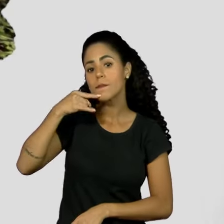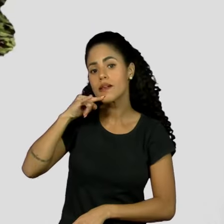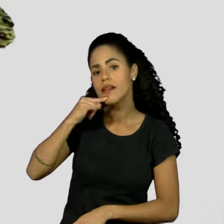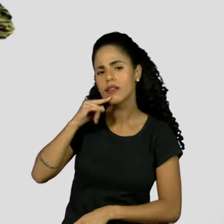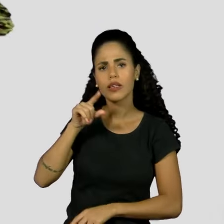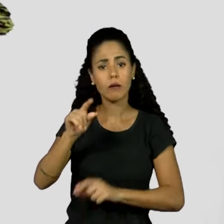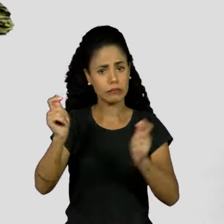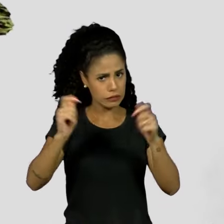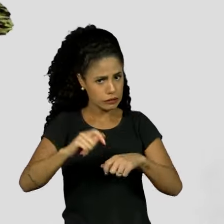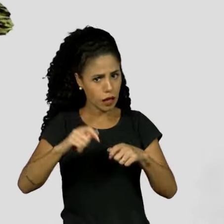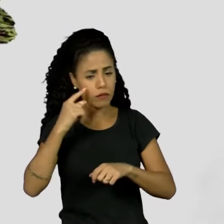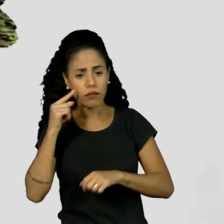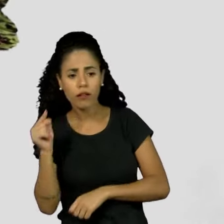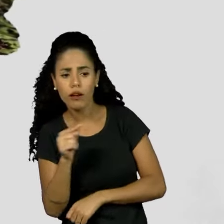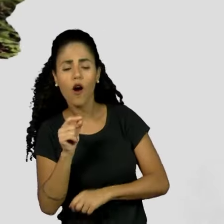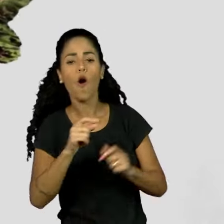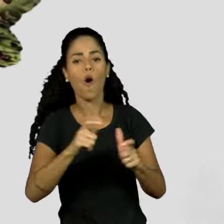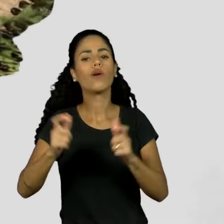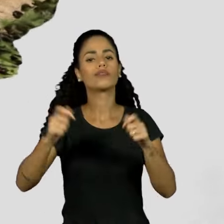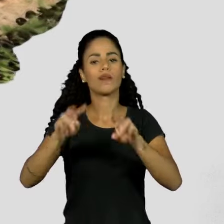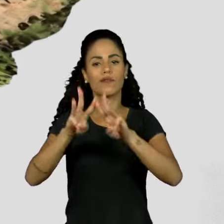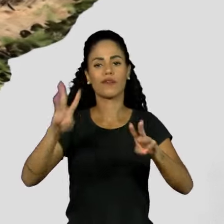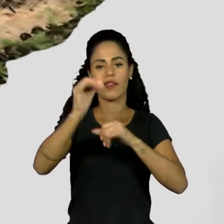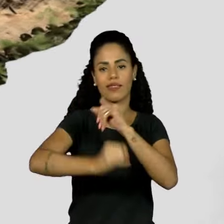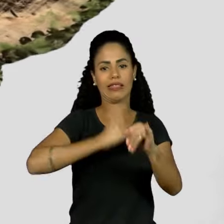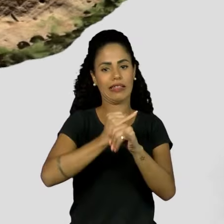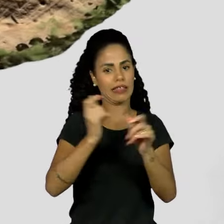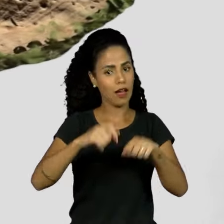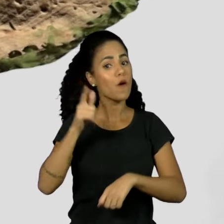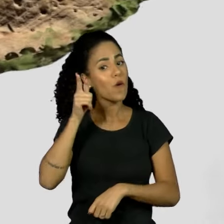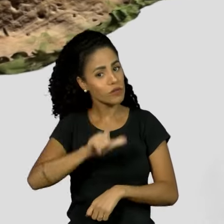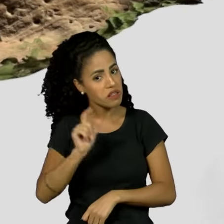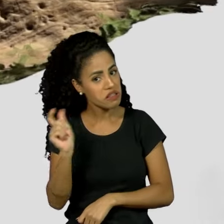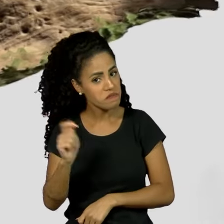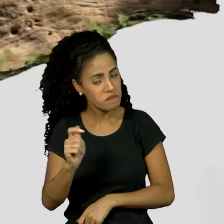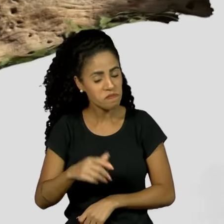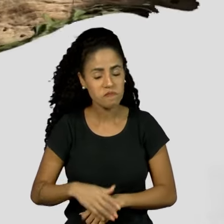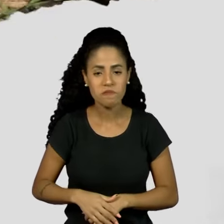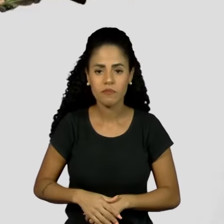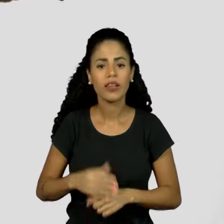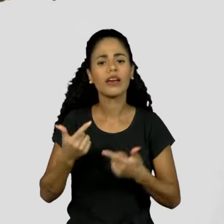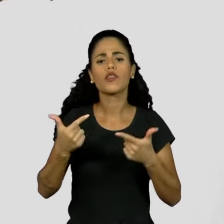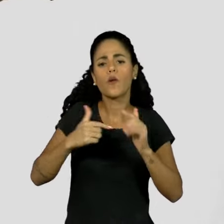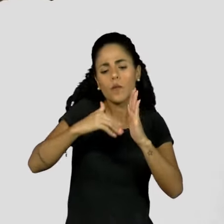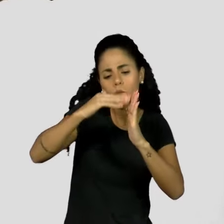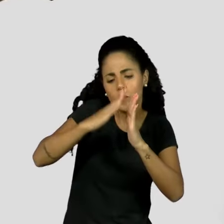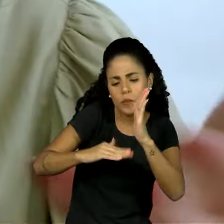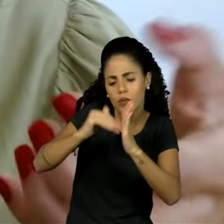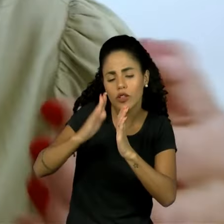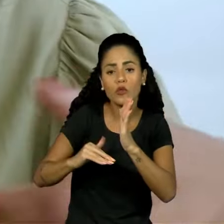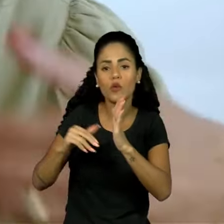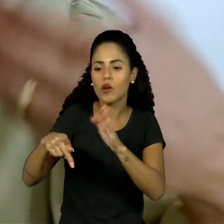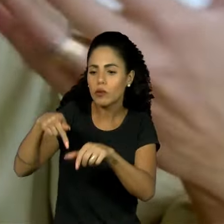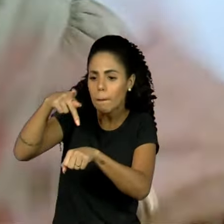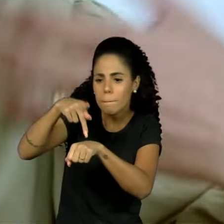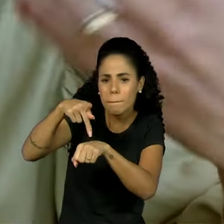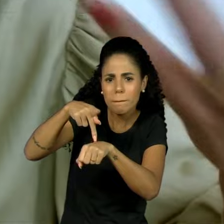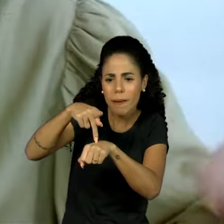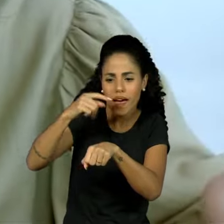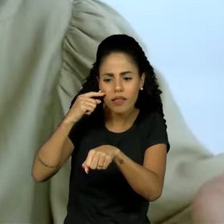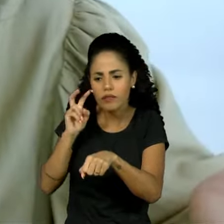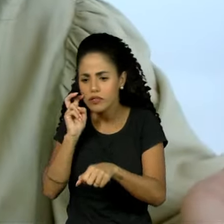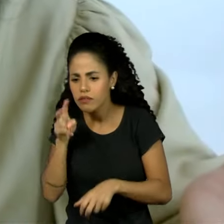mas que pode ser contemplado online. A gente tem uma diferença entre pintura e gravura rupestre. Pintura é aquela